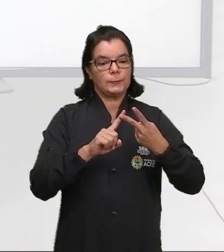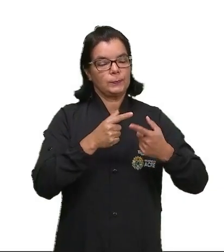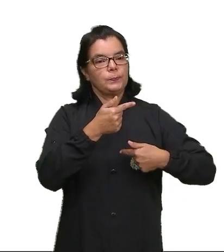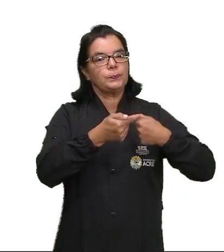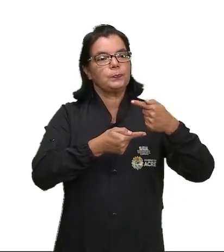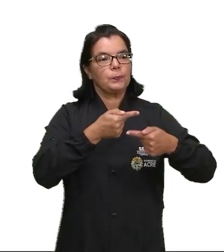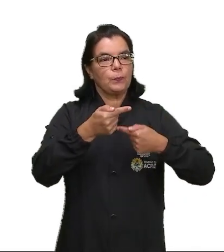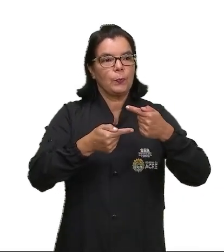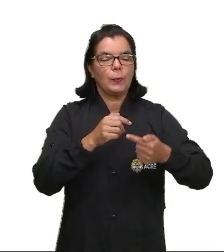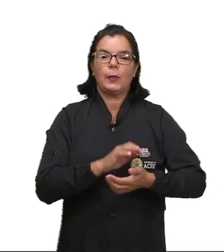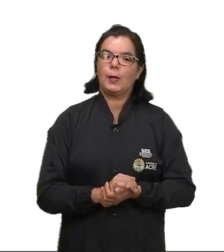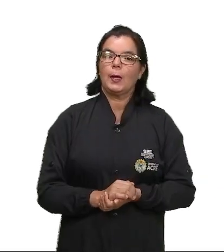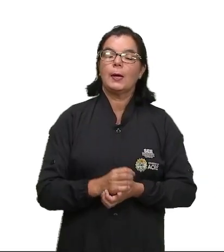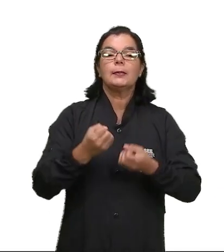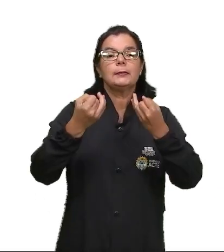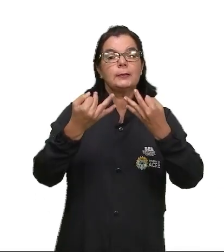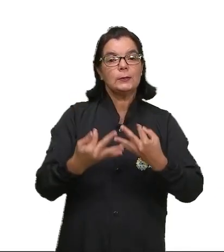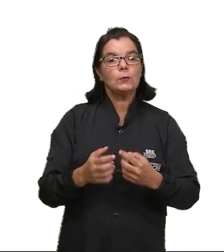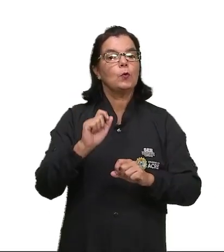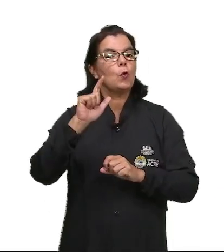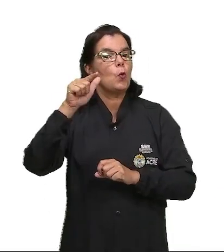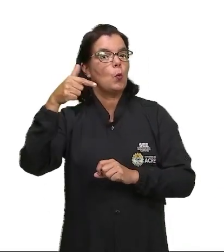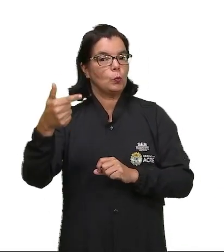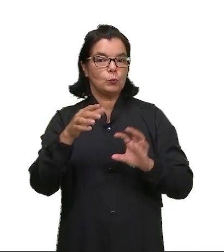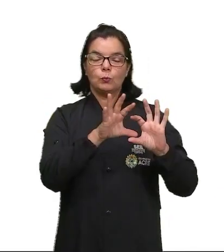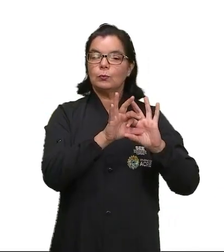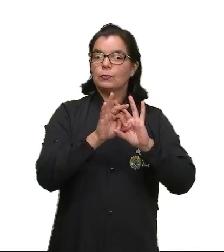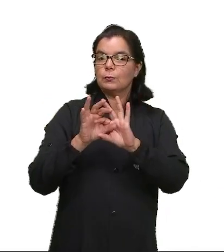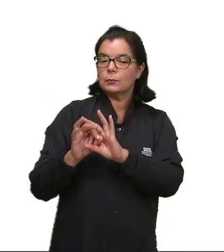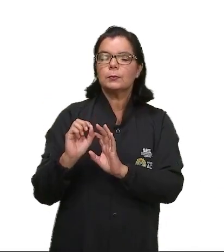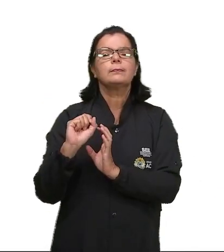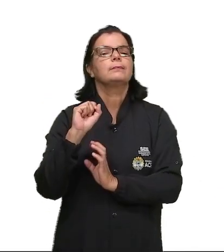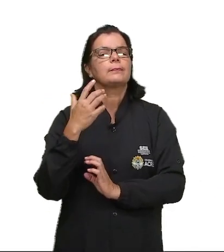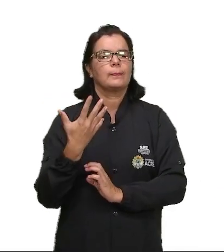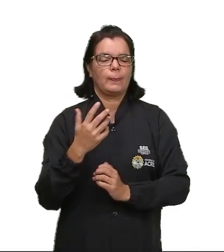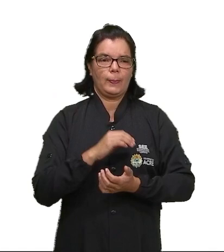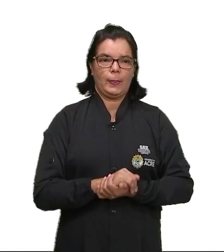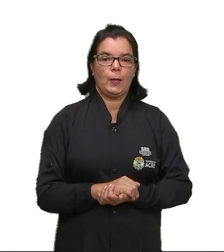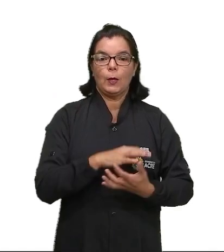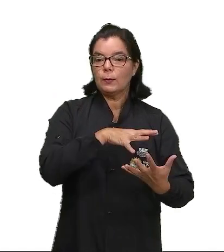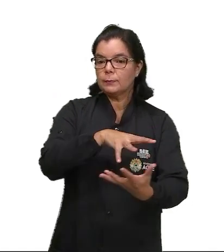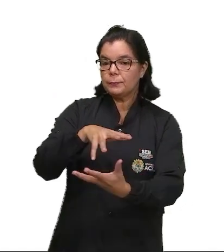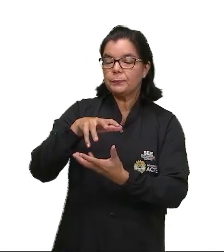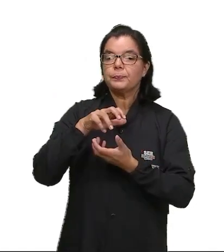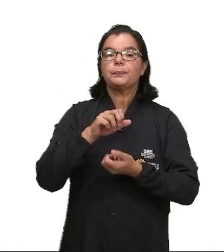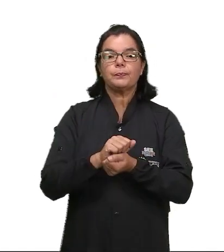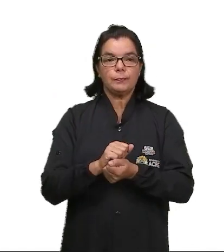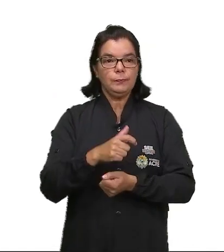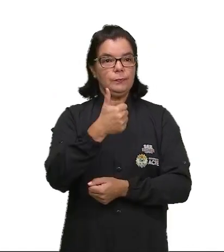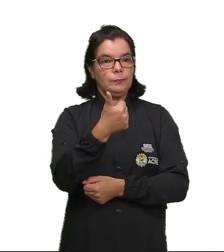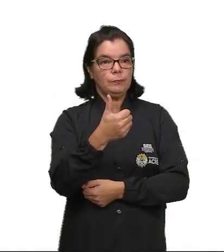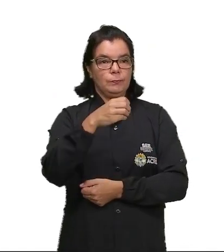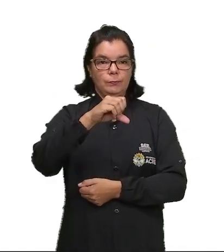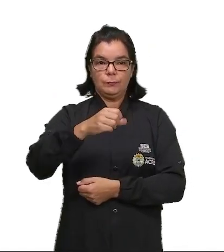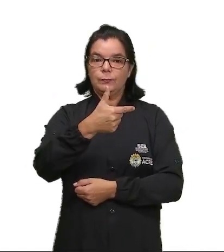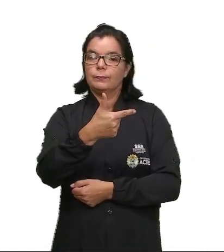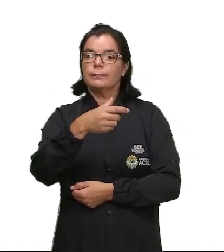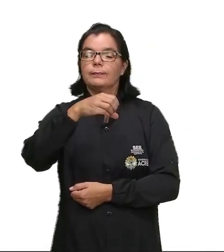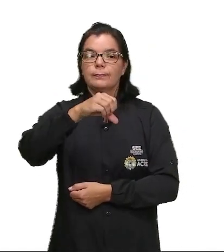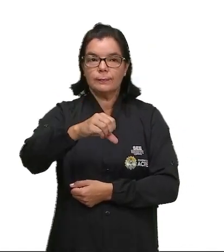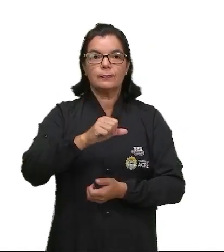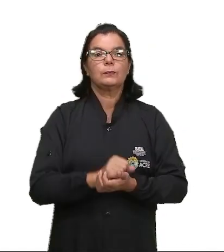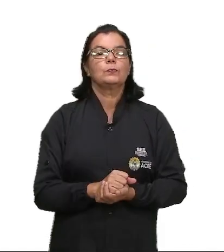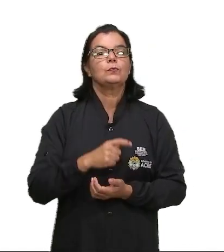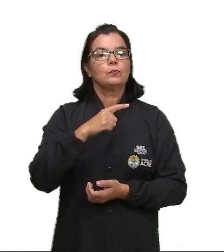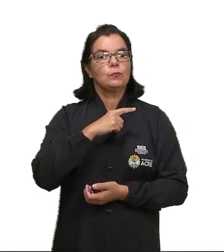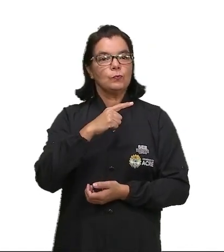geração. A segunda geração ela vai estar sobre outro contexto. O que acontece? No mundo, a gente vai ter em 1929 um evento que